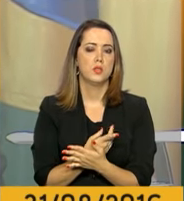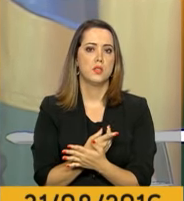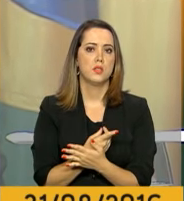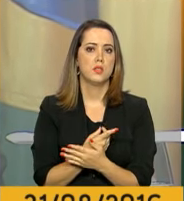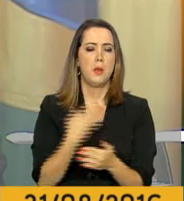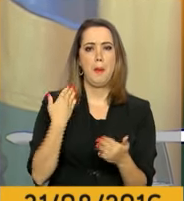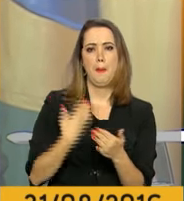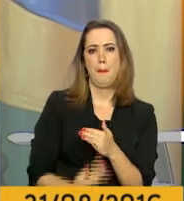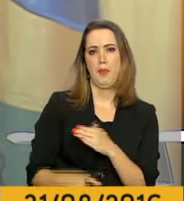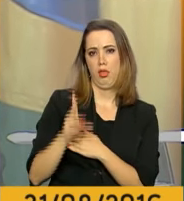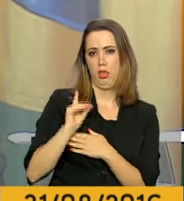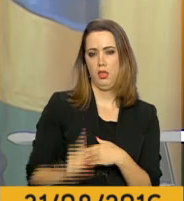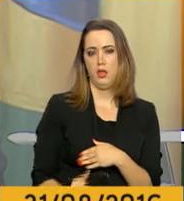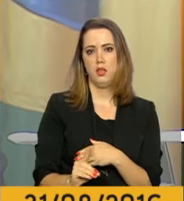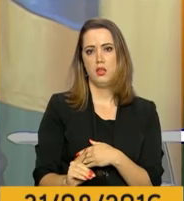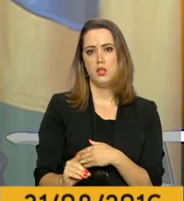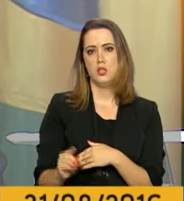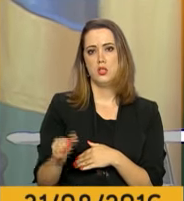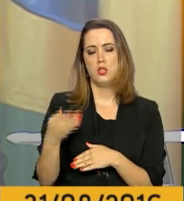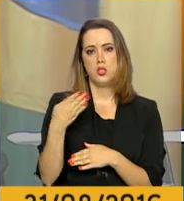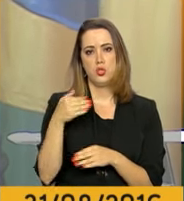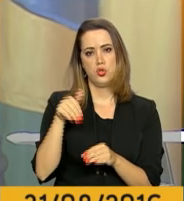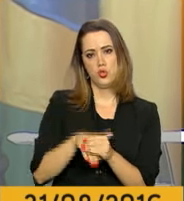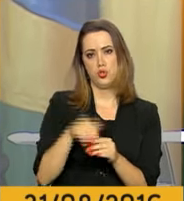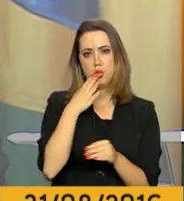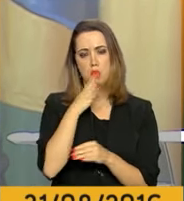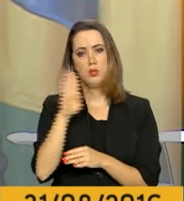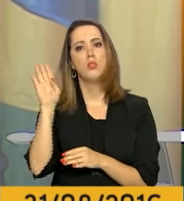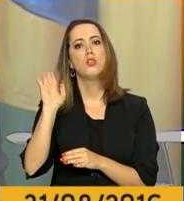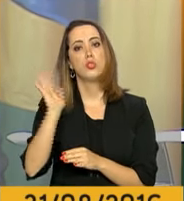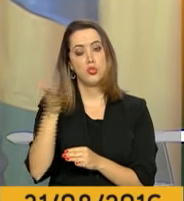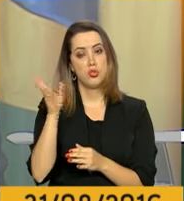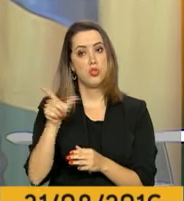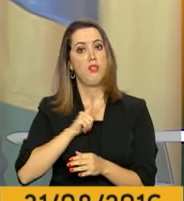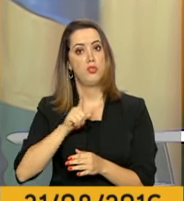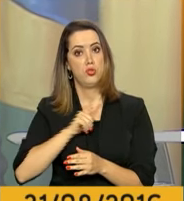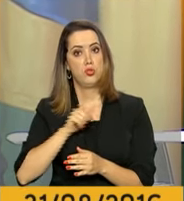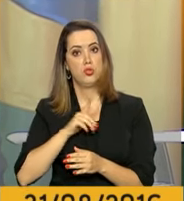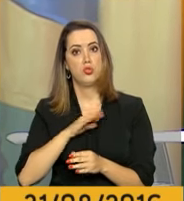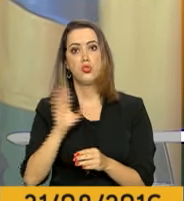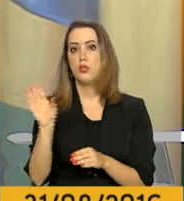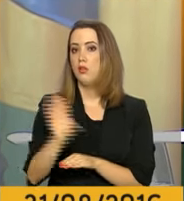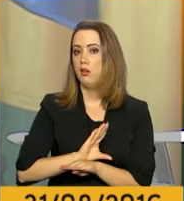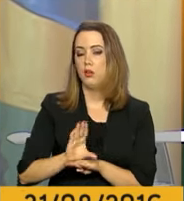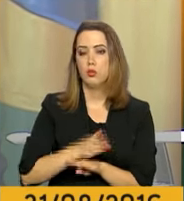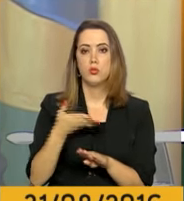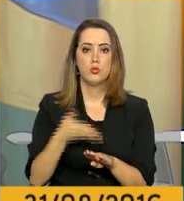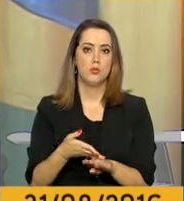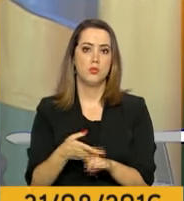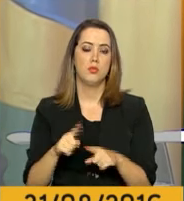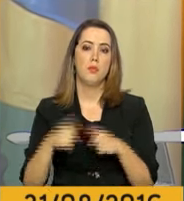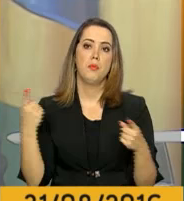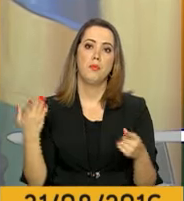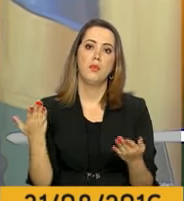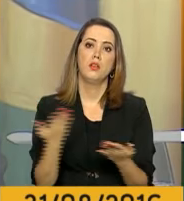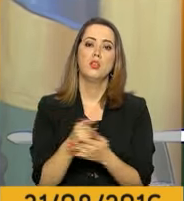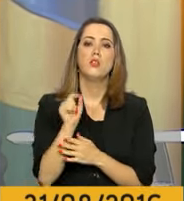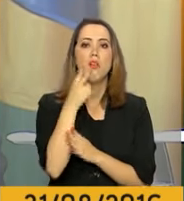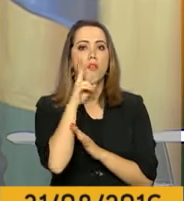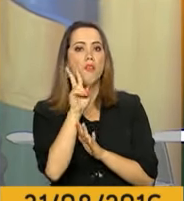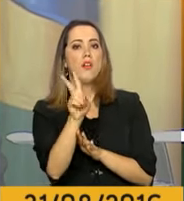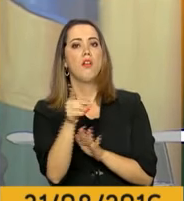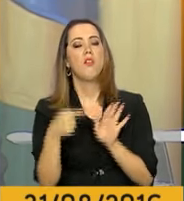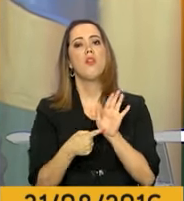a inabilitação prevista literalmente pelo texto constitucional, não é? Mas no momento que o que vai acontecer, está vendo? Olha